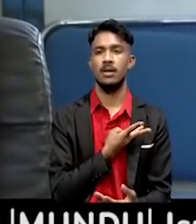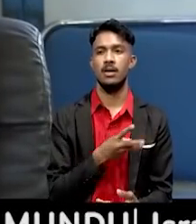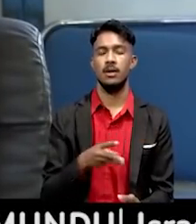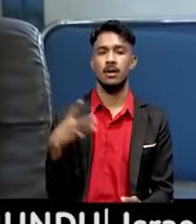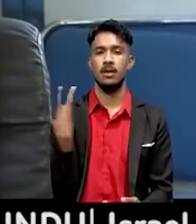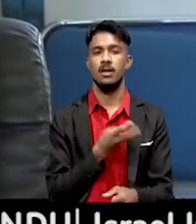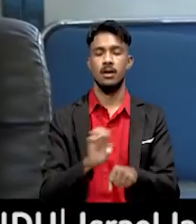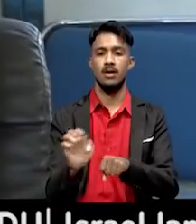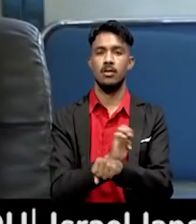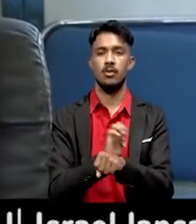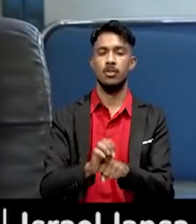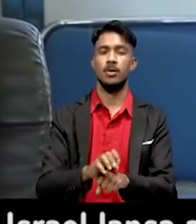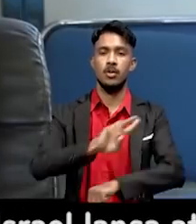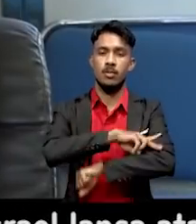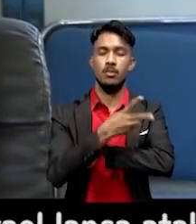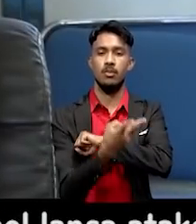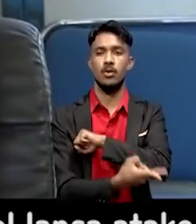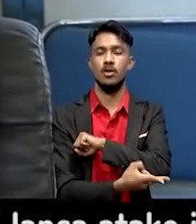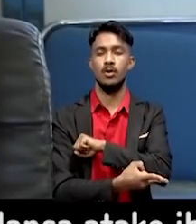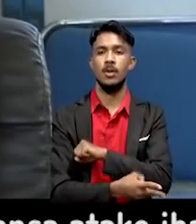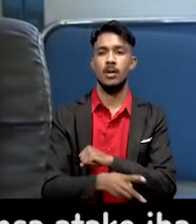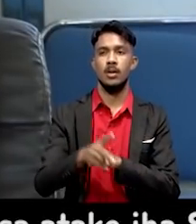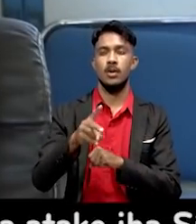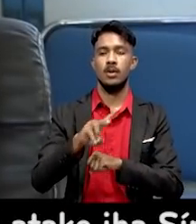né mono ba